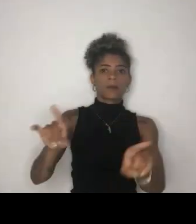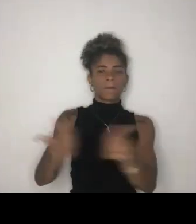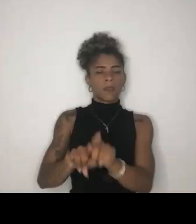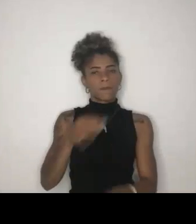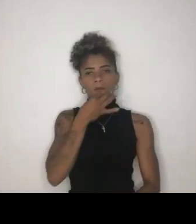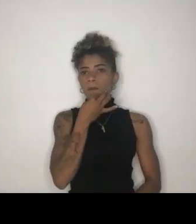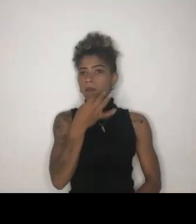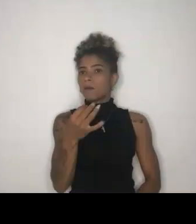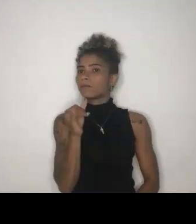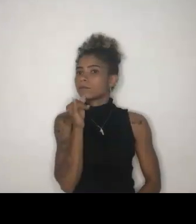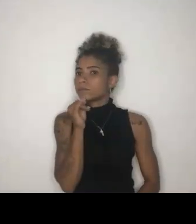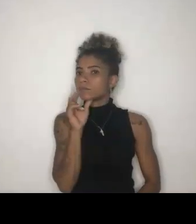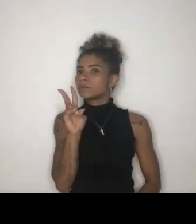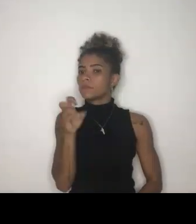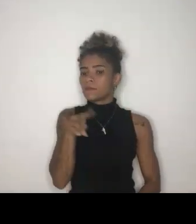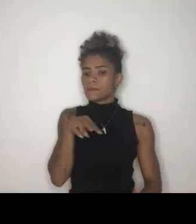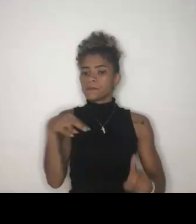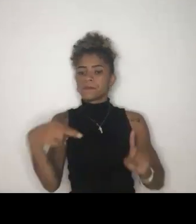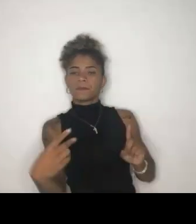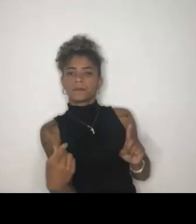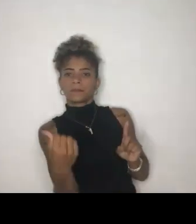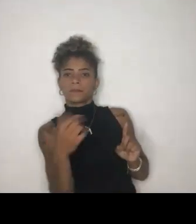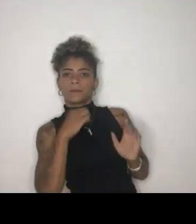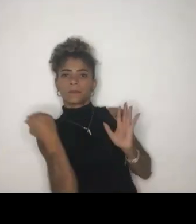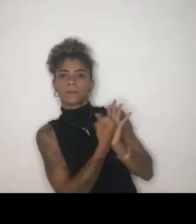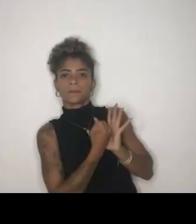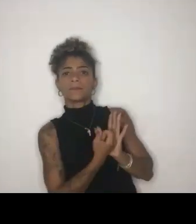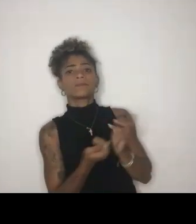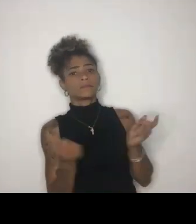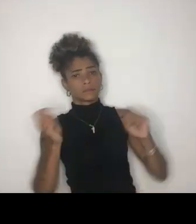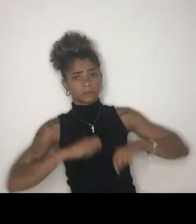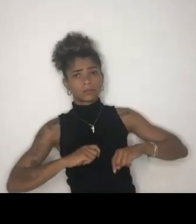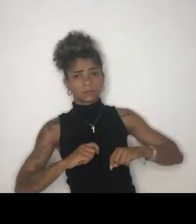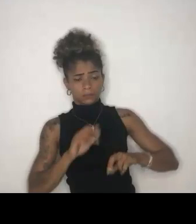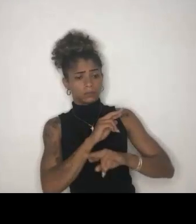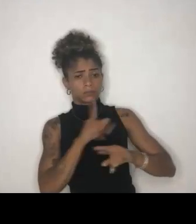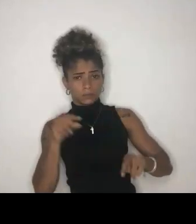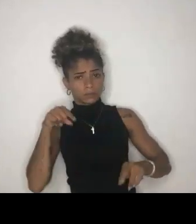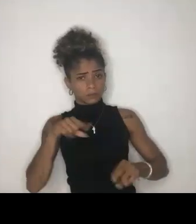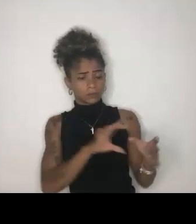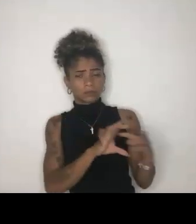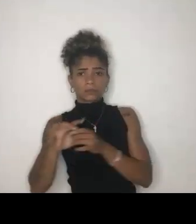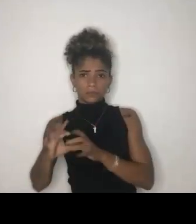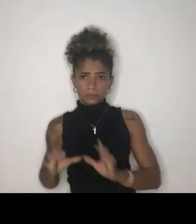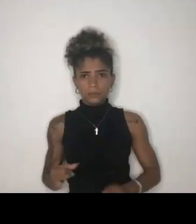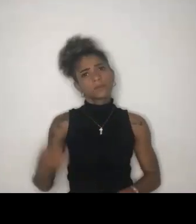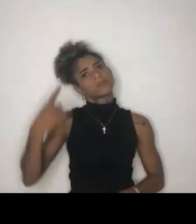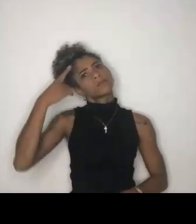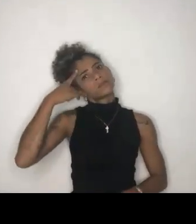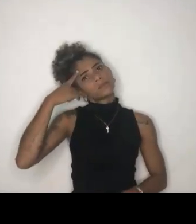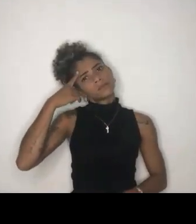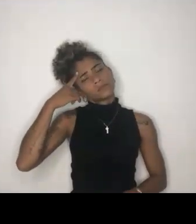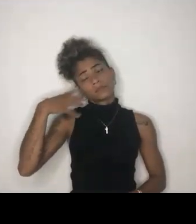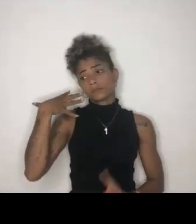por exemplo de percepção de valor de marca poderia fazer muita diferença nesse contexto aí eu pensei cara eu vou aceitar